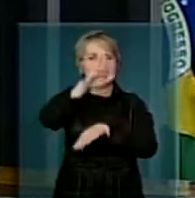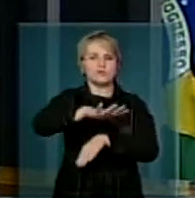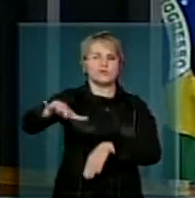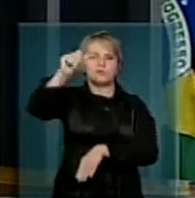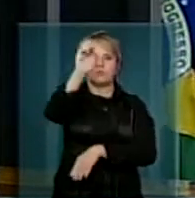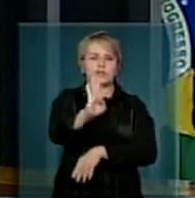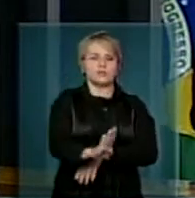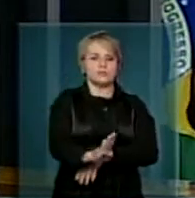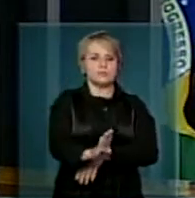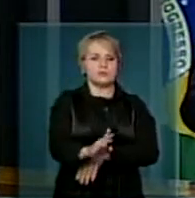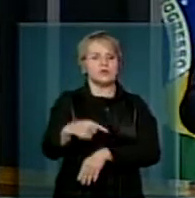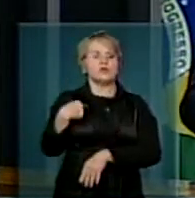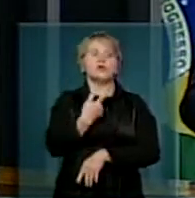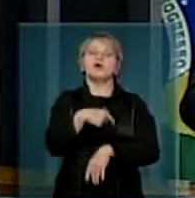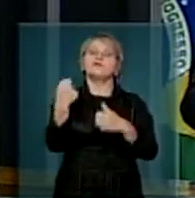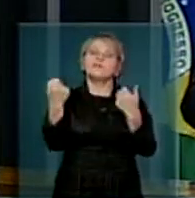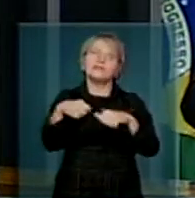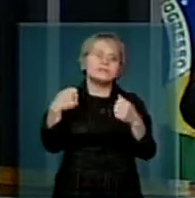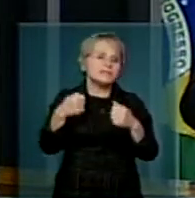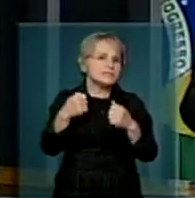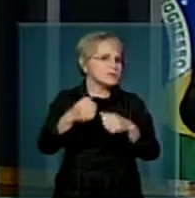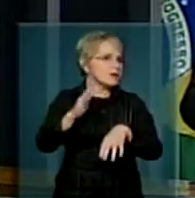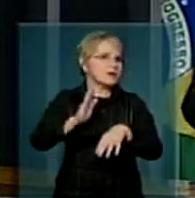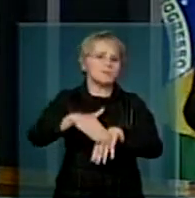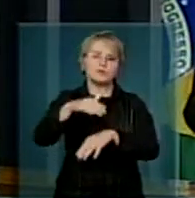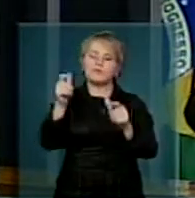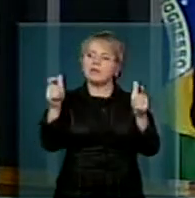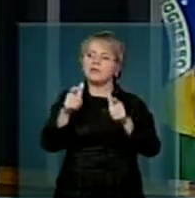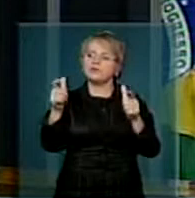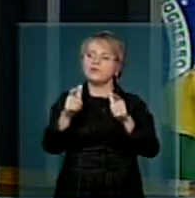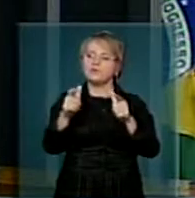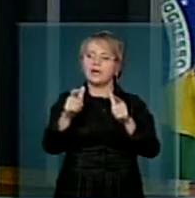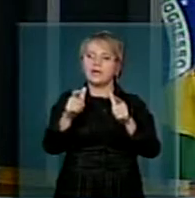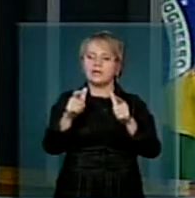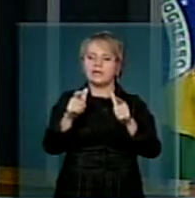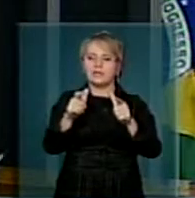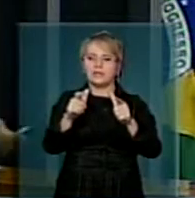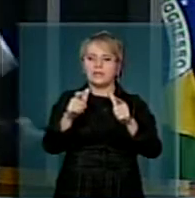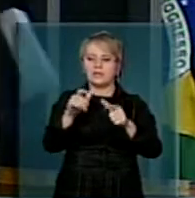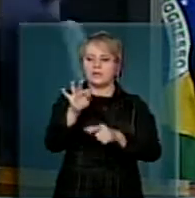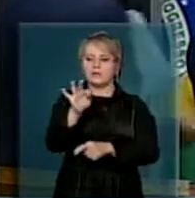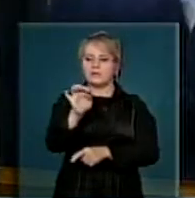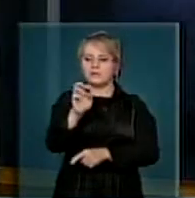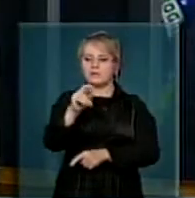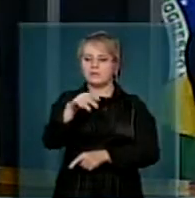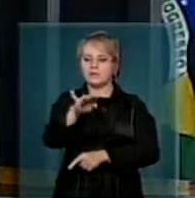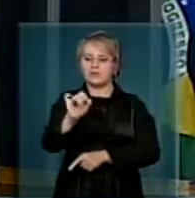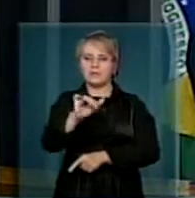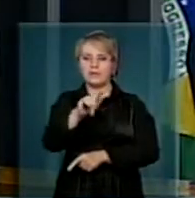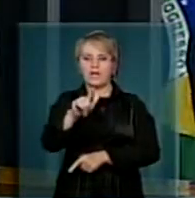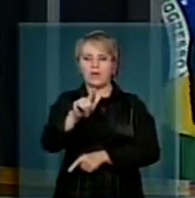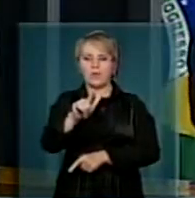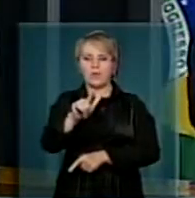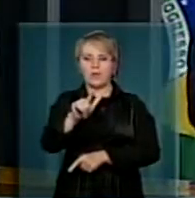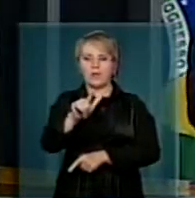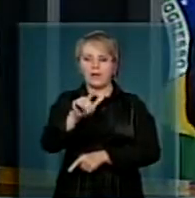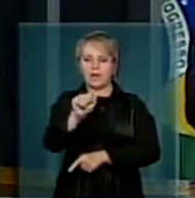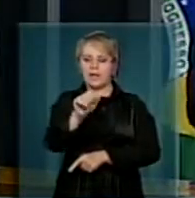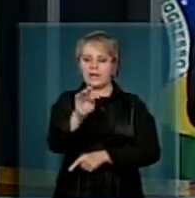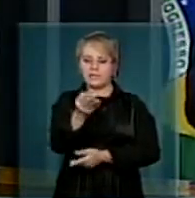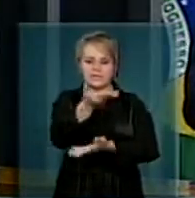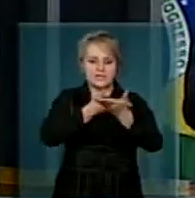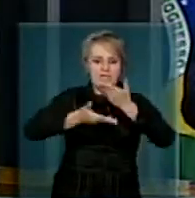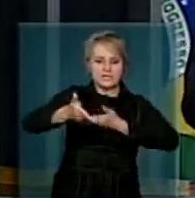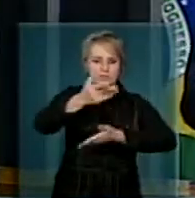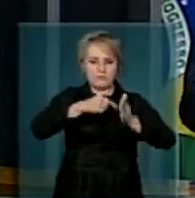precisamos de mais terminais de autoatendimento do Banco do Brasil, assim como a melhor